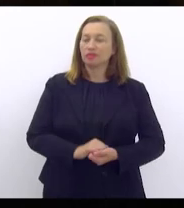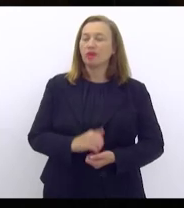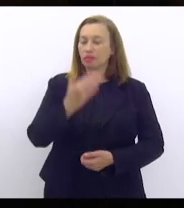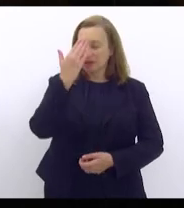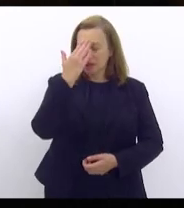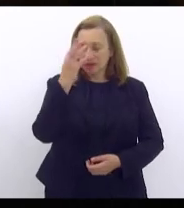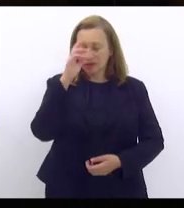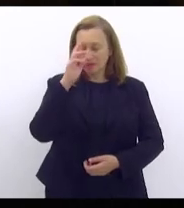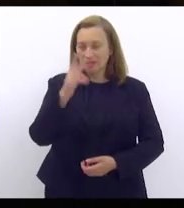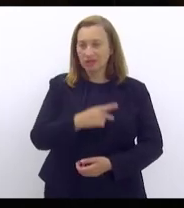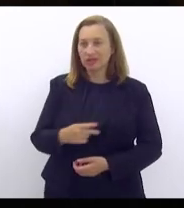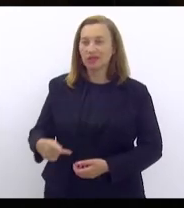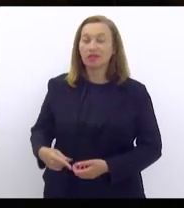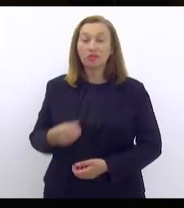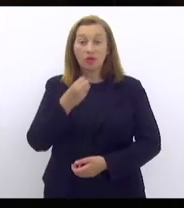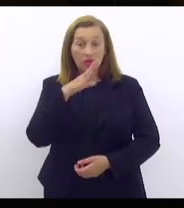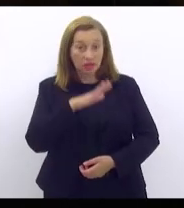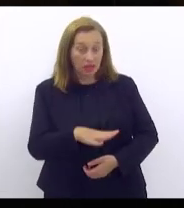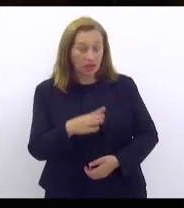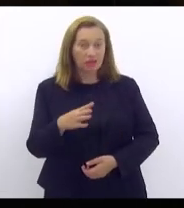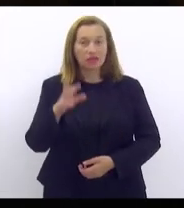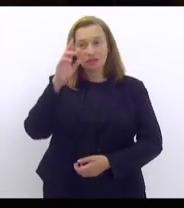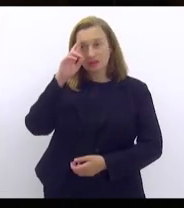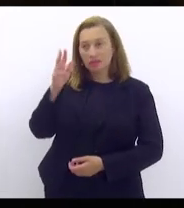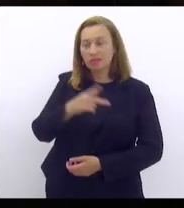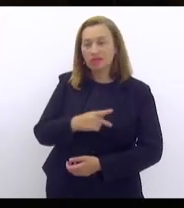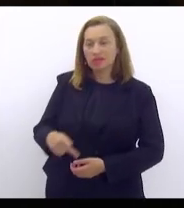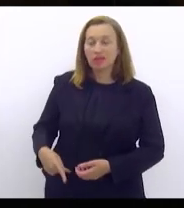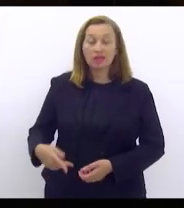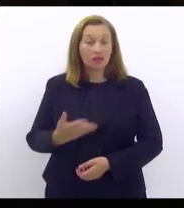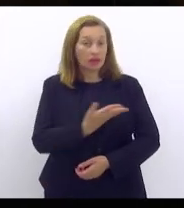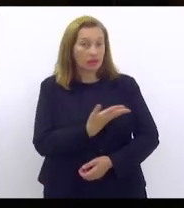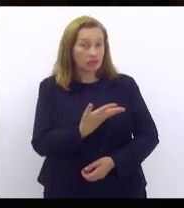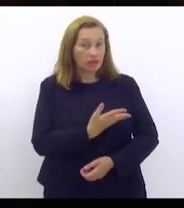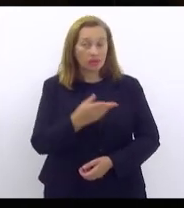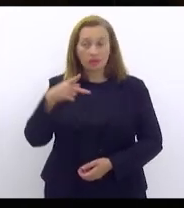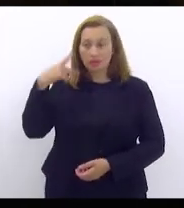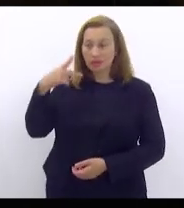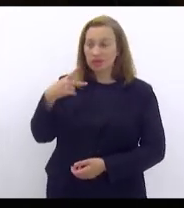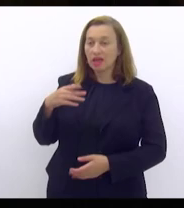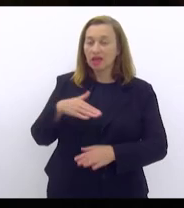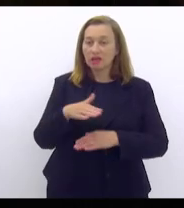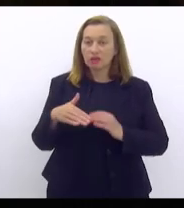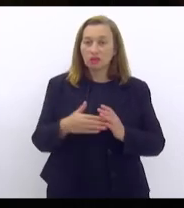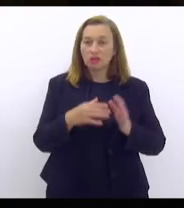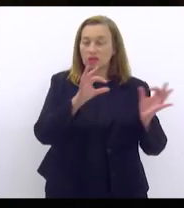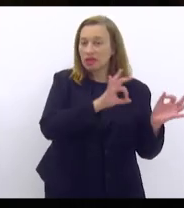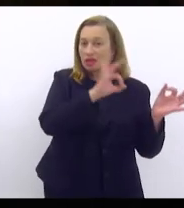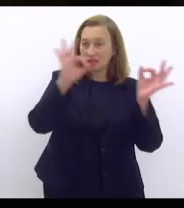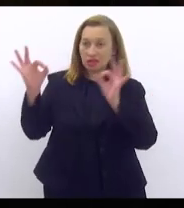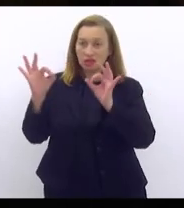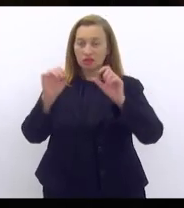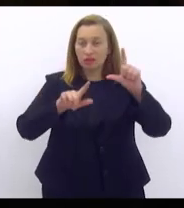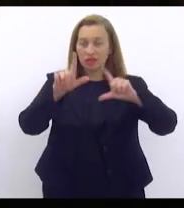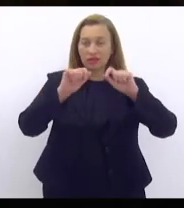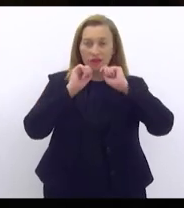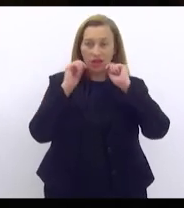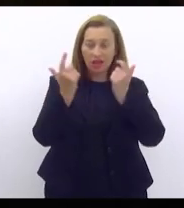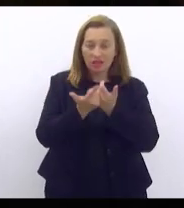Obrigado, presidente. Boa tarde, presidente, nobres colegas parlamentares, público presente e quem nos assiste pela TV